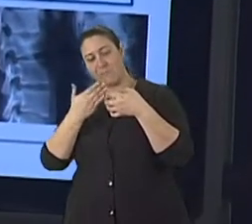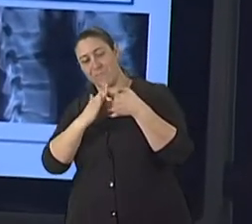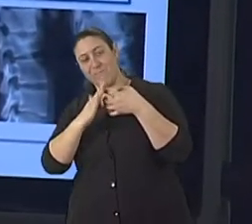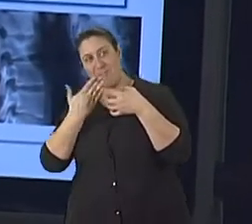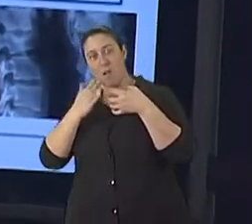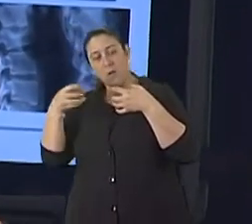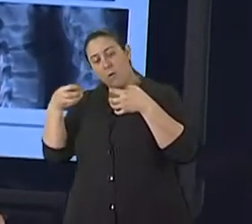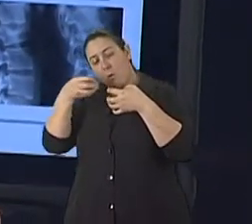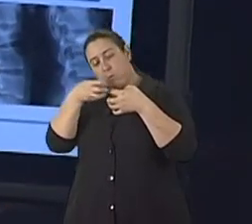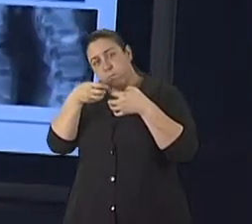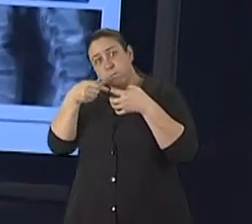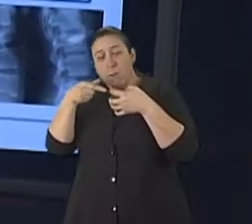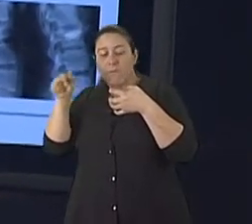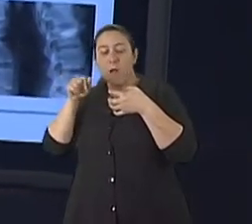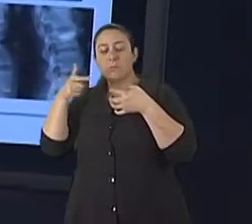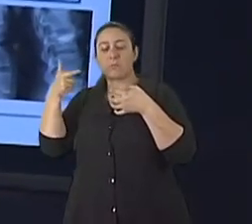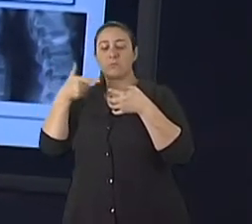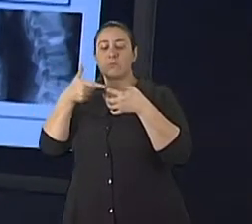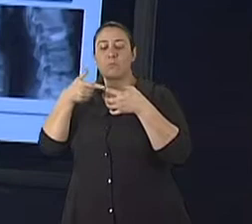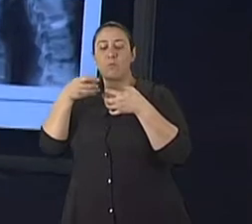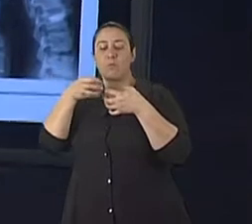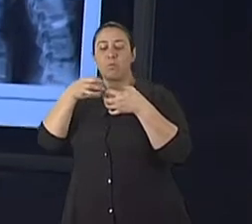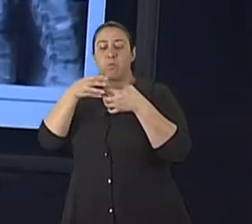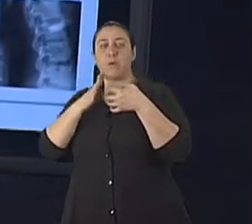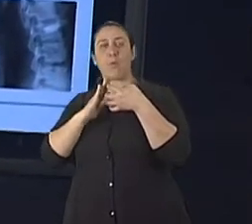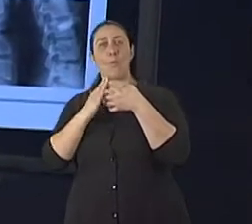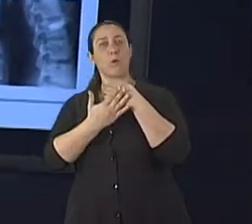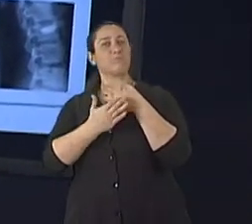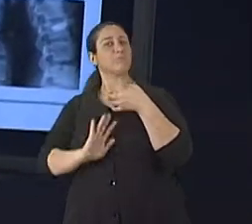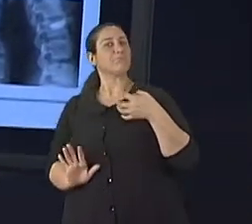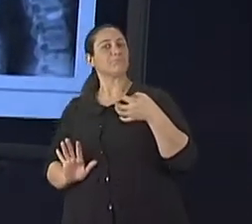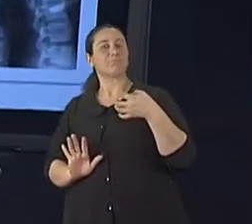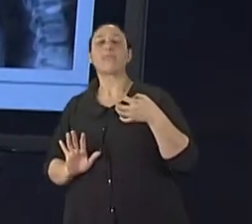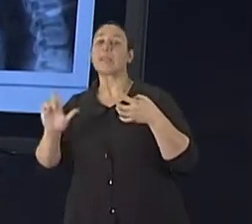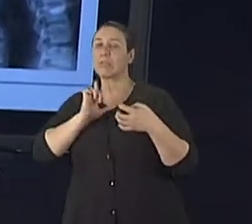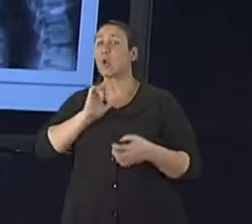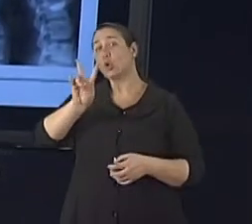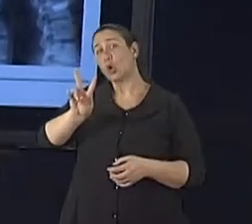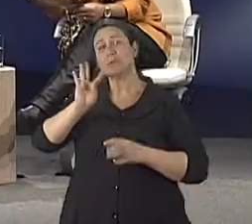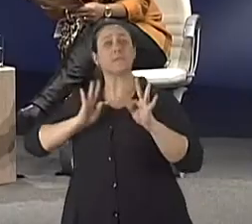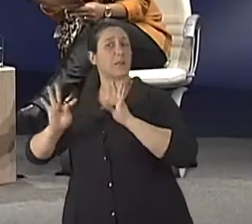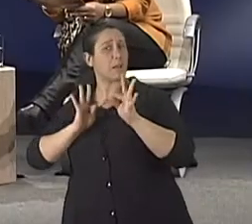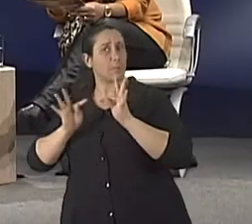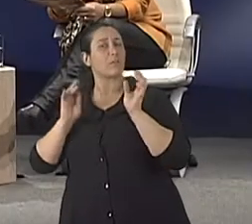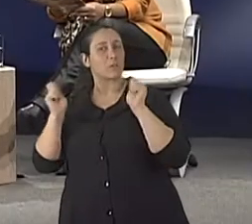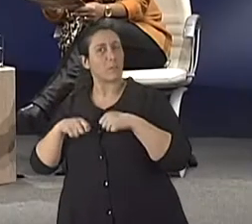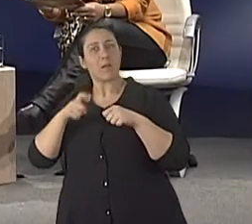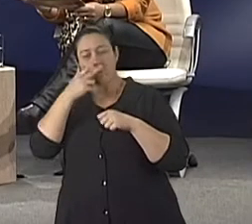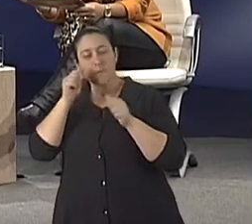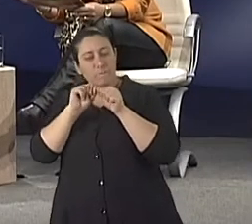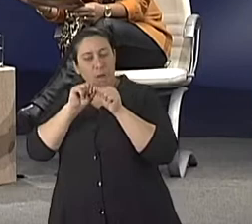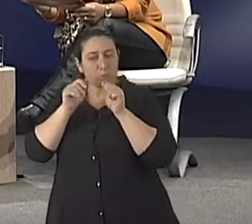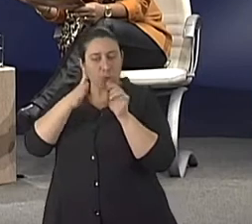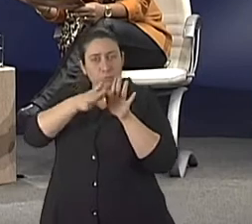feito pelo balão você introduz o cimento prepara a casinha pra ir para casa mora e diria isso para a casinha colocou cimento